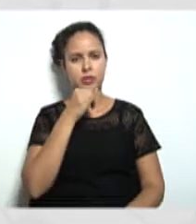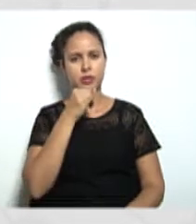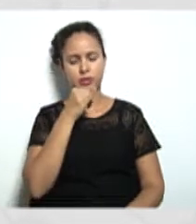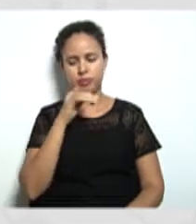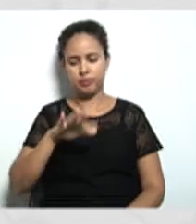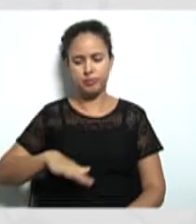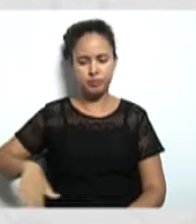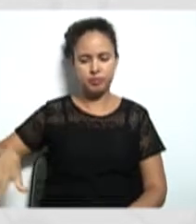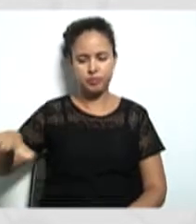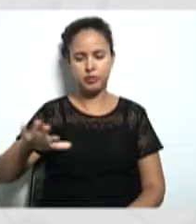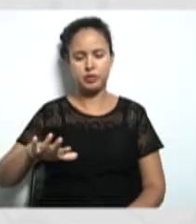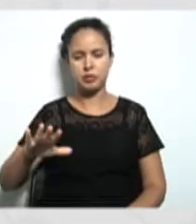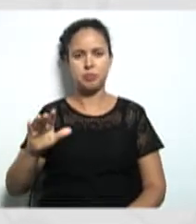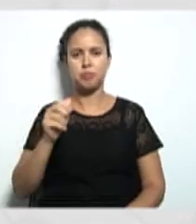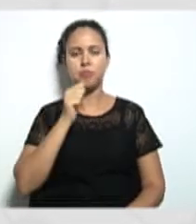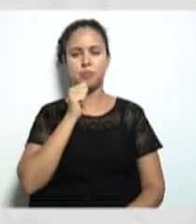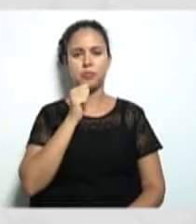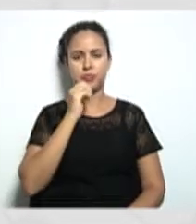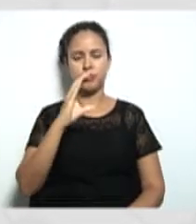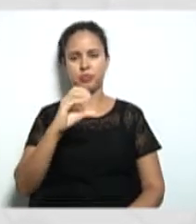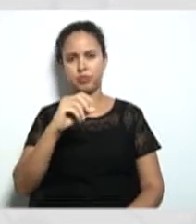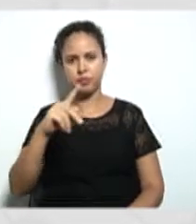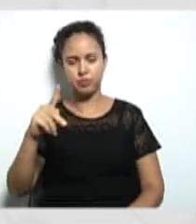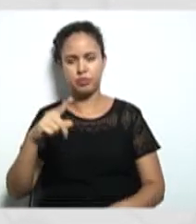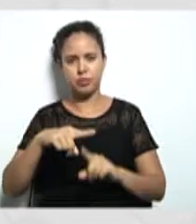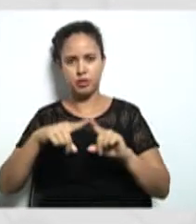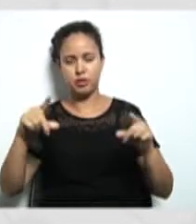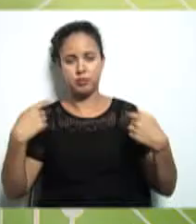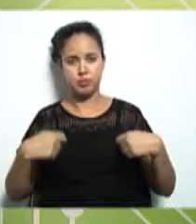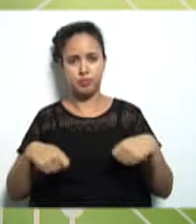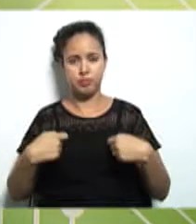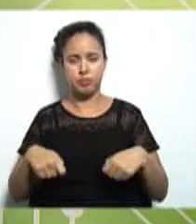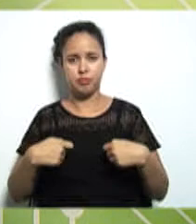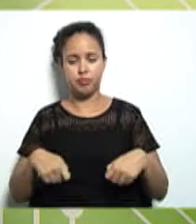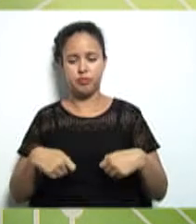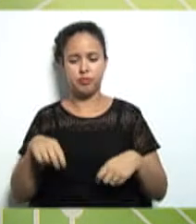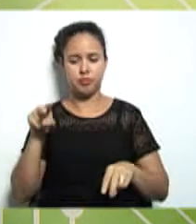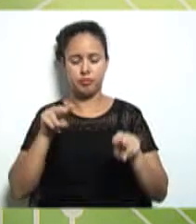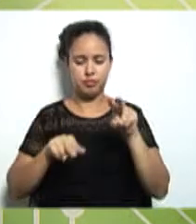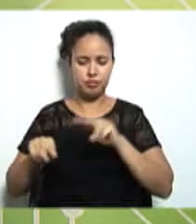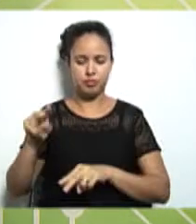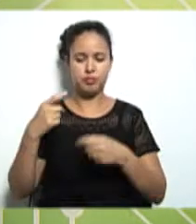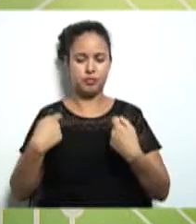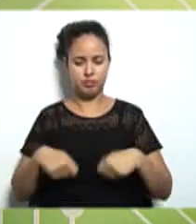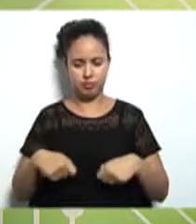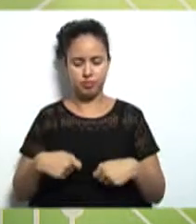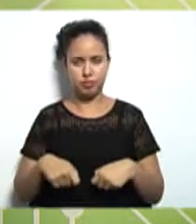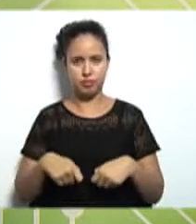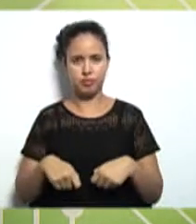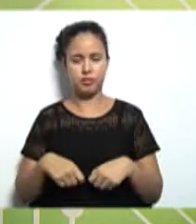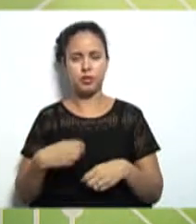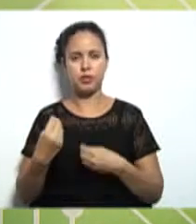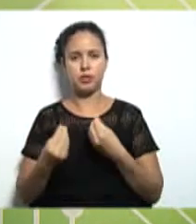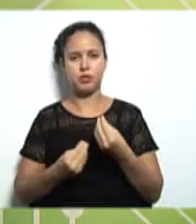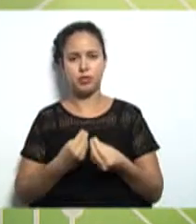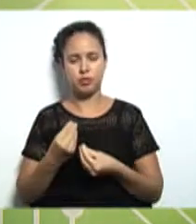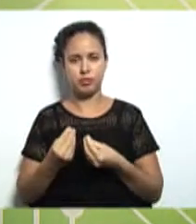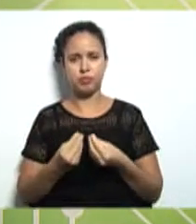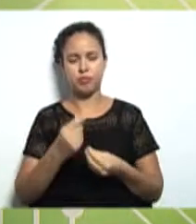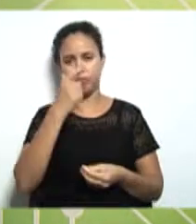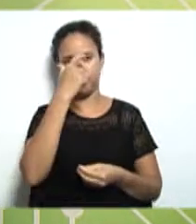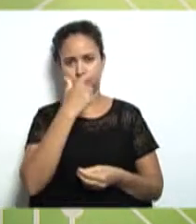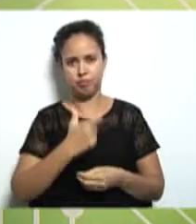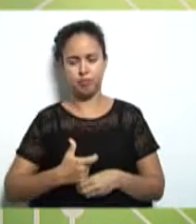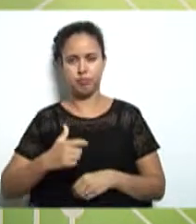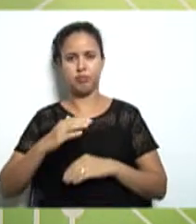região, mas precisa-se, né? Observei que há necessidade. Então, com esse perfil profissional,